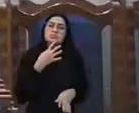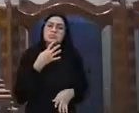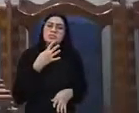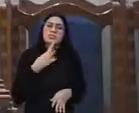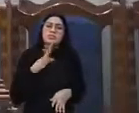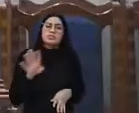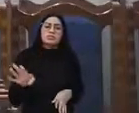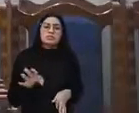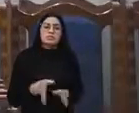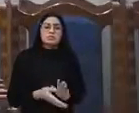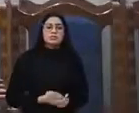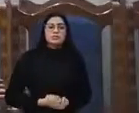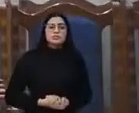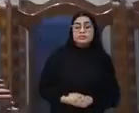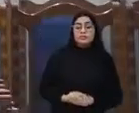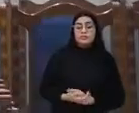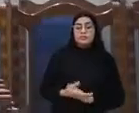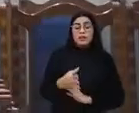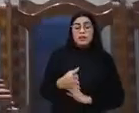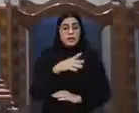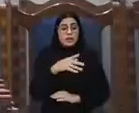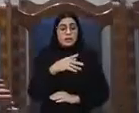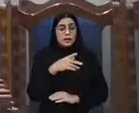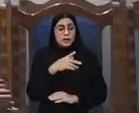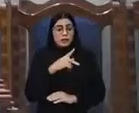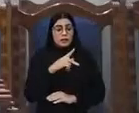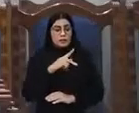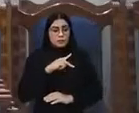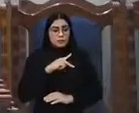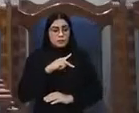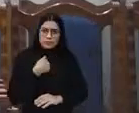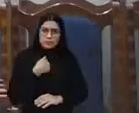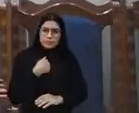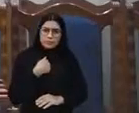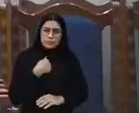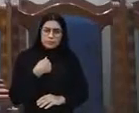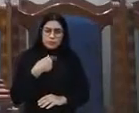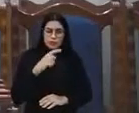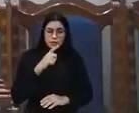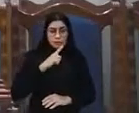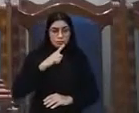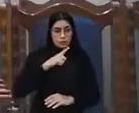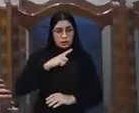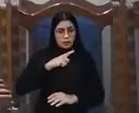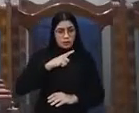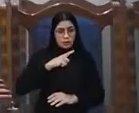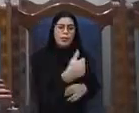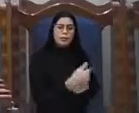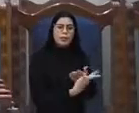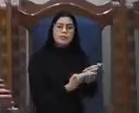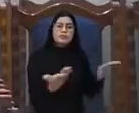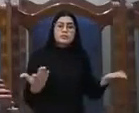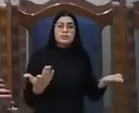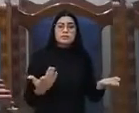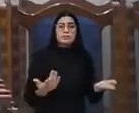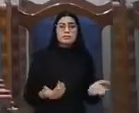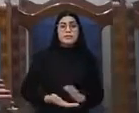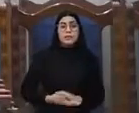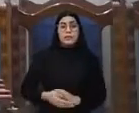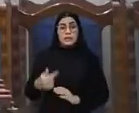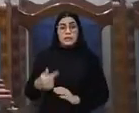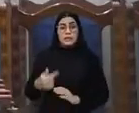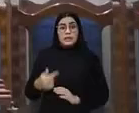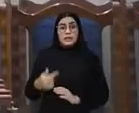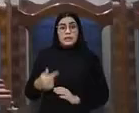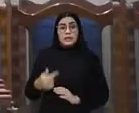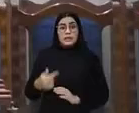desconhecido. E Paulo disse: olha, eu tenho uma palavra para vocês, e o tema da minha mensagem vai ser exatamente